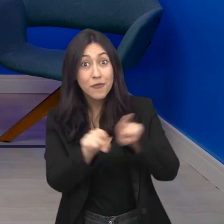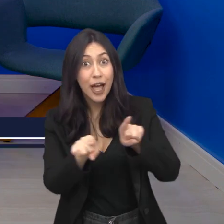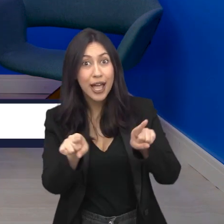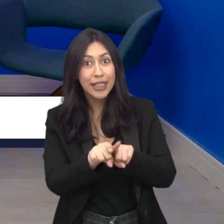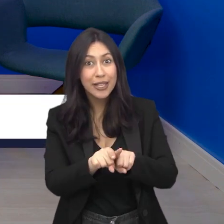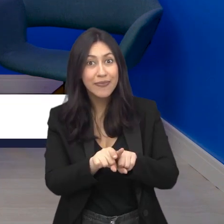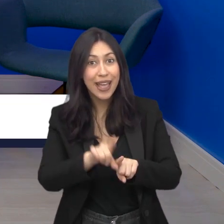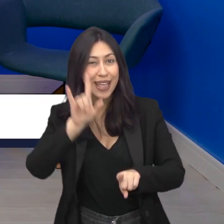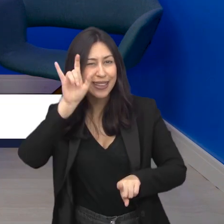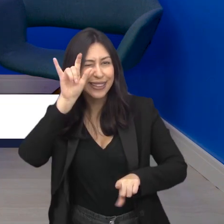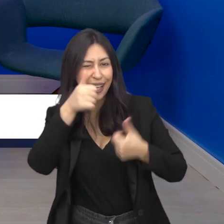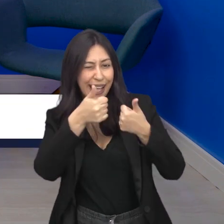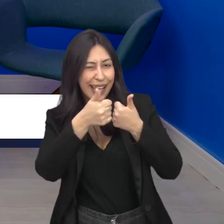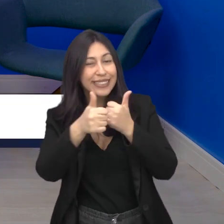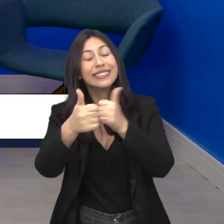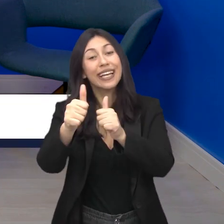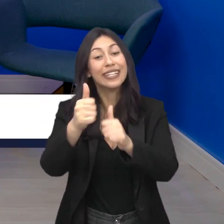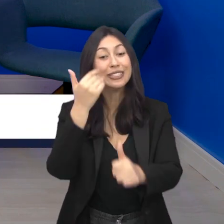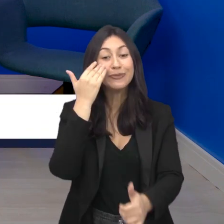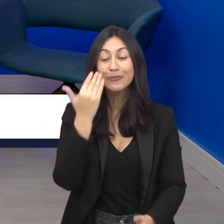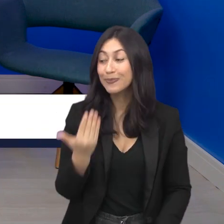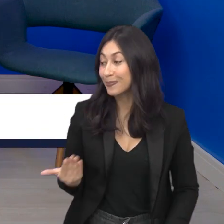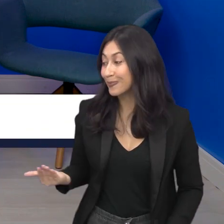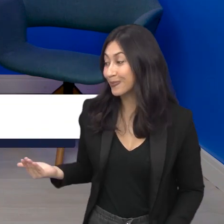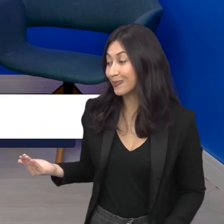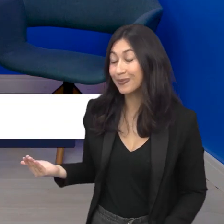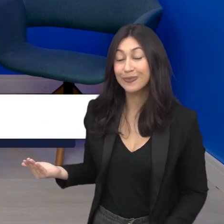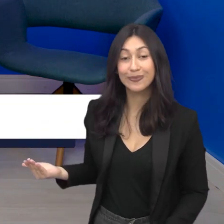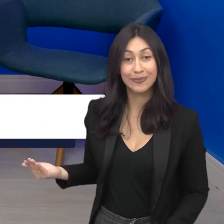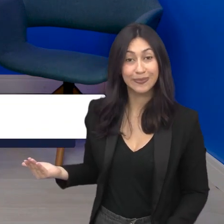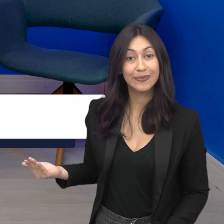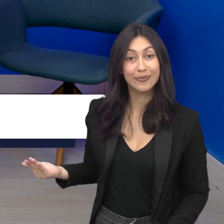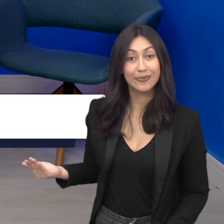youtube.com/tvcâmarasjc. Aproveita e segue a gente também no Instagram,